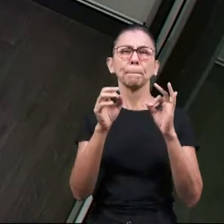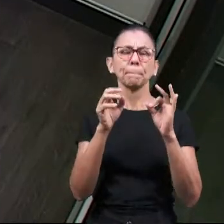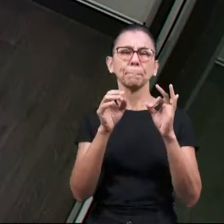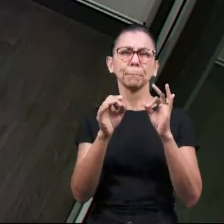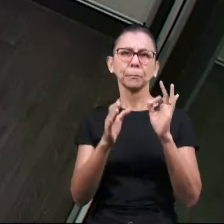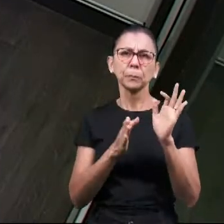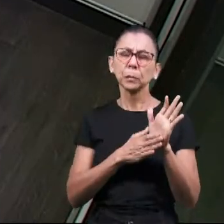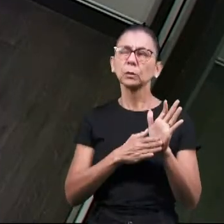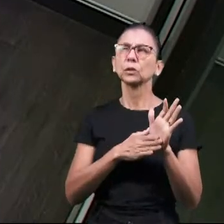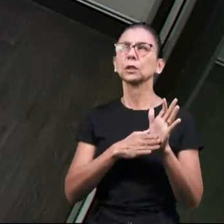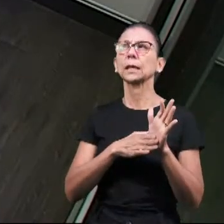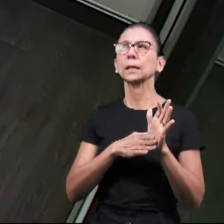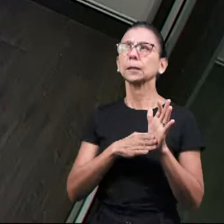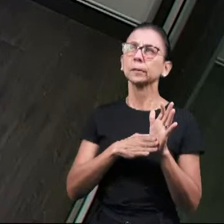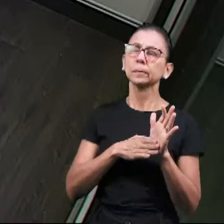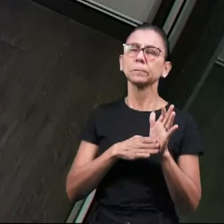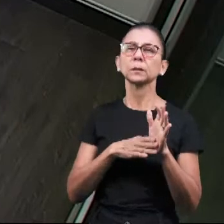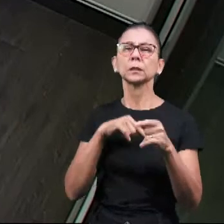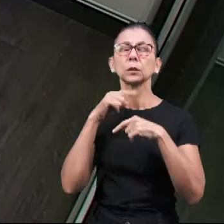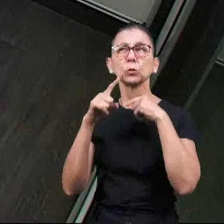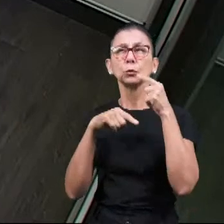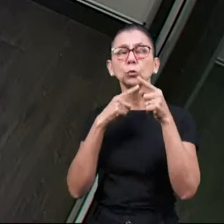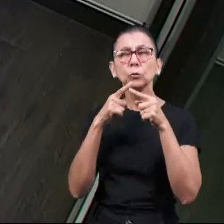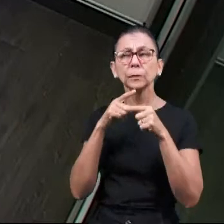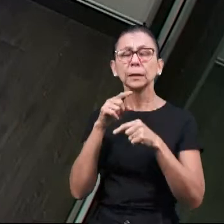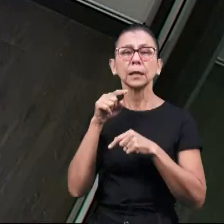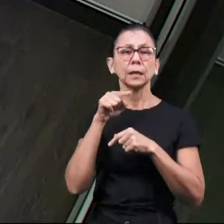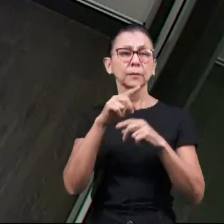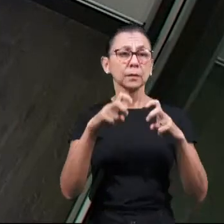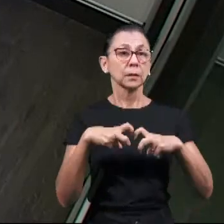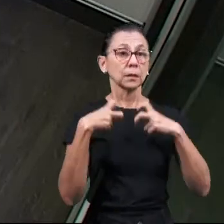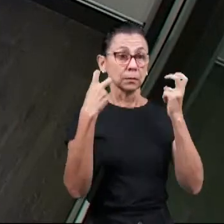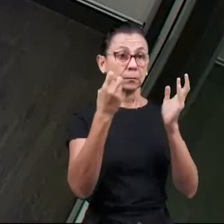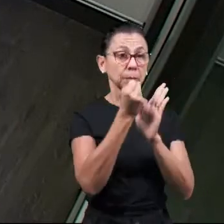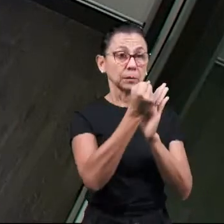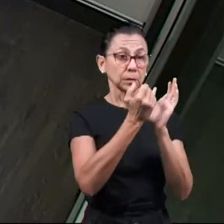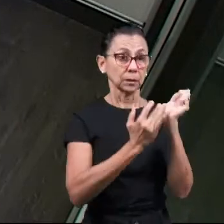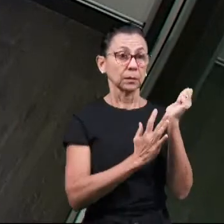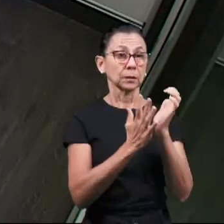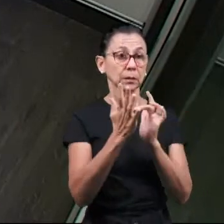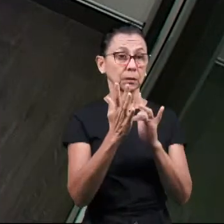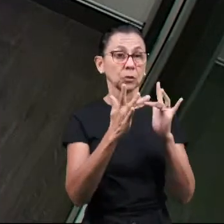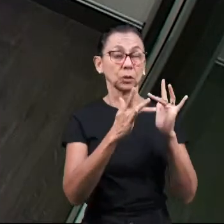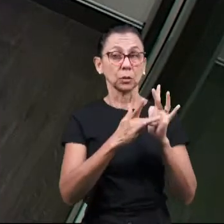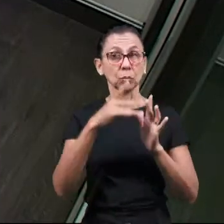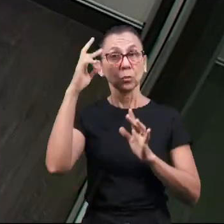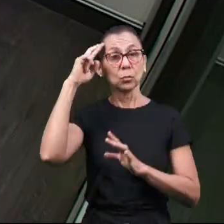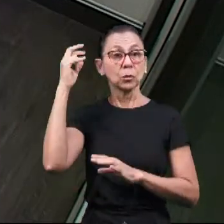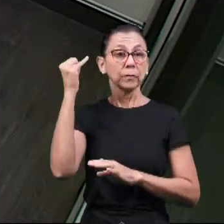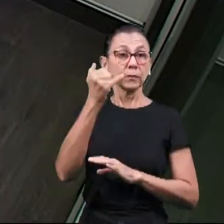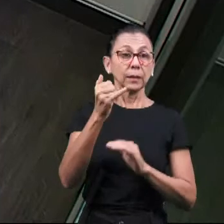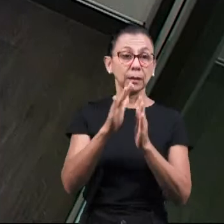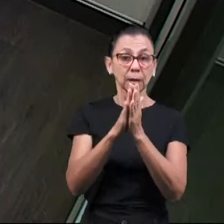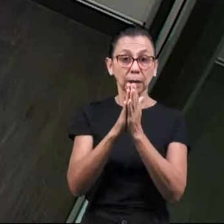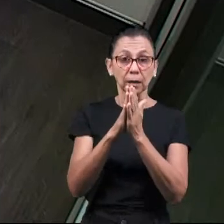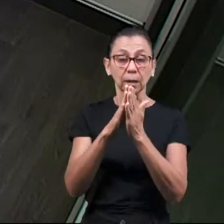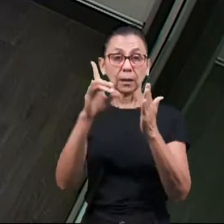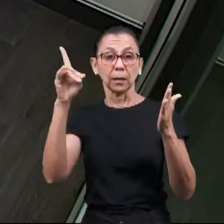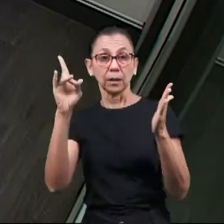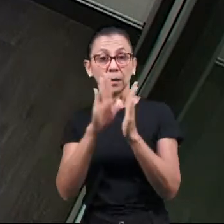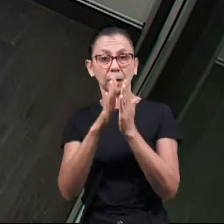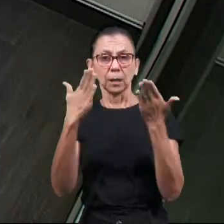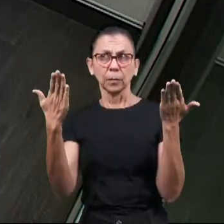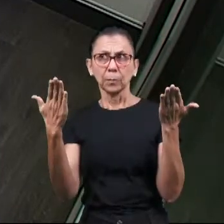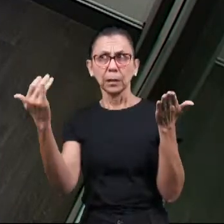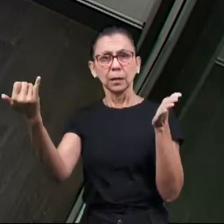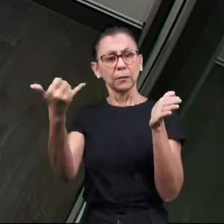quer saber se é do Senhor ou não, você clama pelo sangue de Jesus, abre a palavra e o Senhor vai direcionar a sua mão. E onde lê, Deus vai dizer se você pode, se não pode,